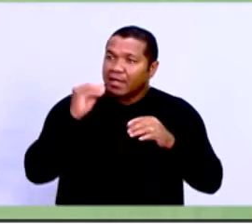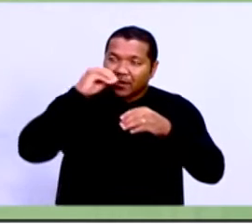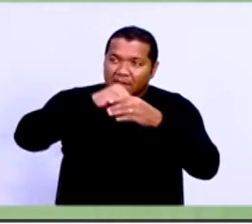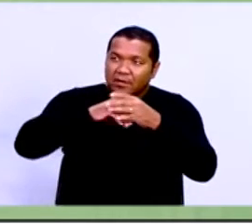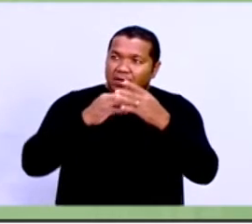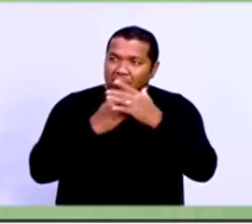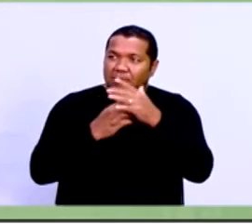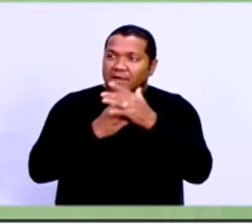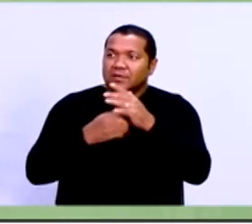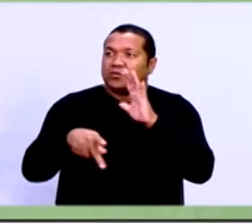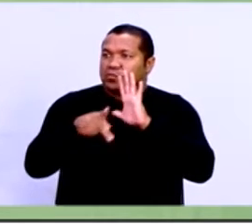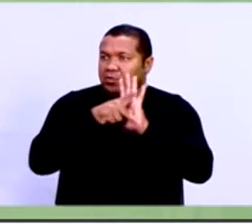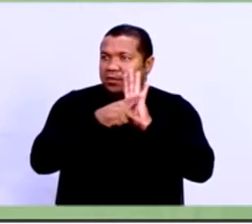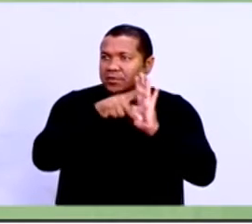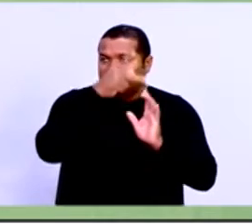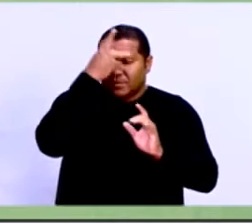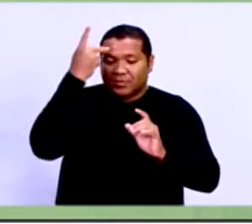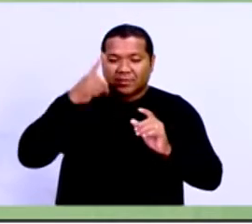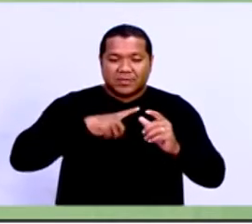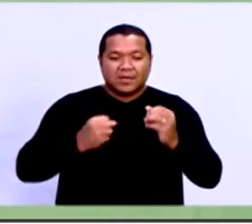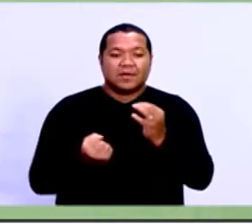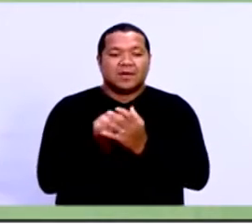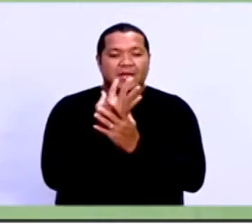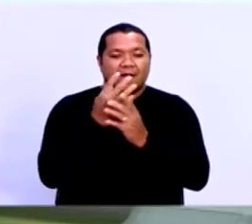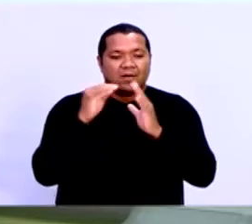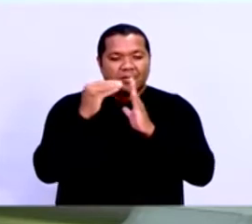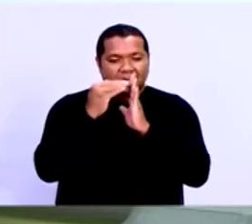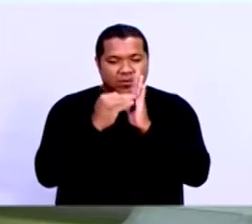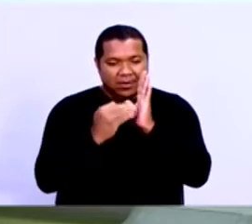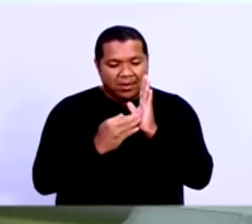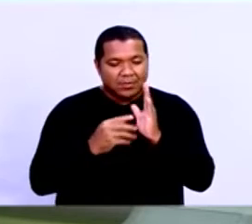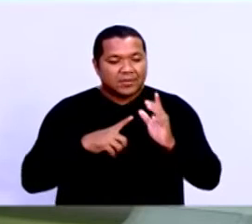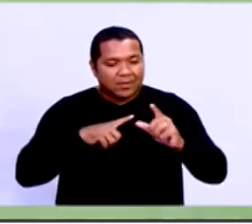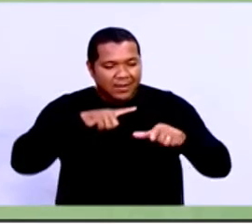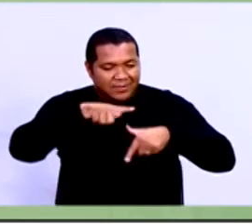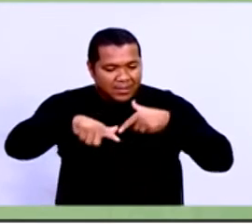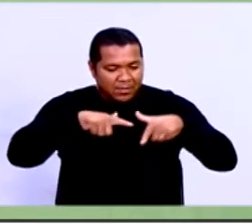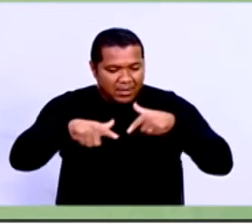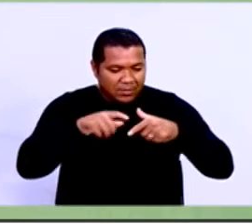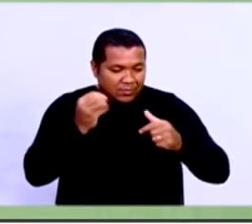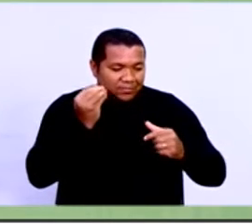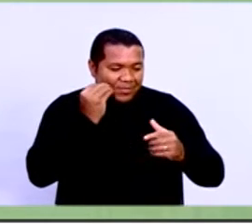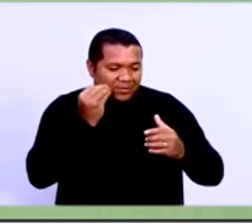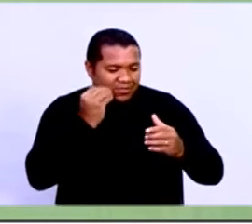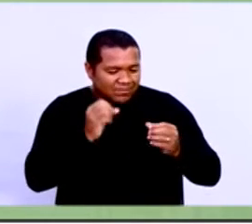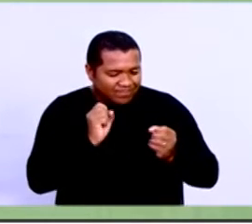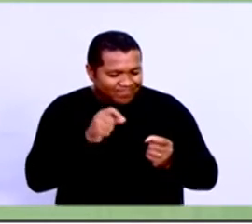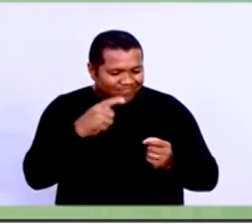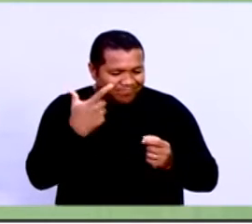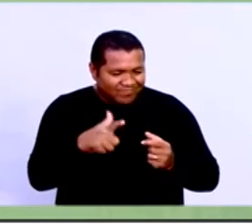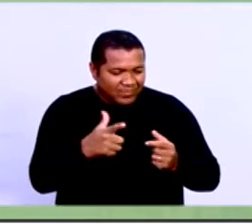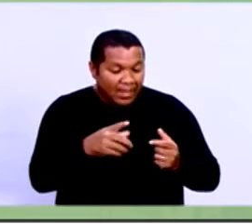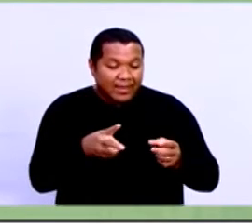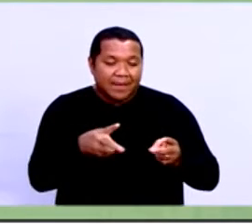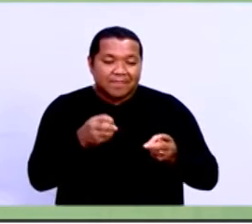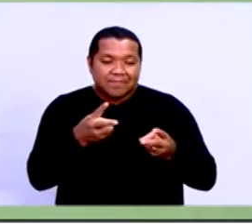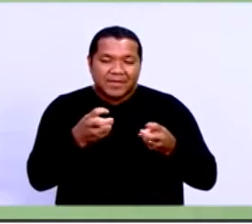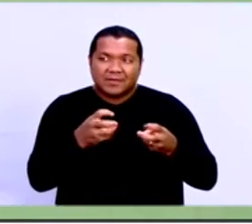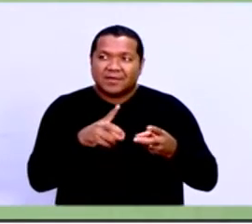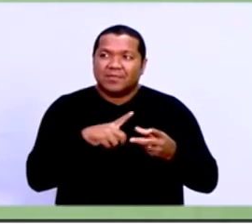eles os próprios desenvolvedores utilizam o software da empresa o que hei é o quality assurance